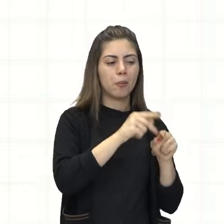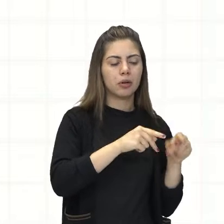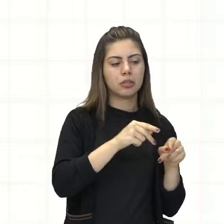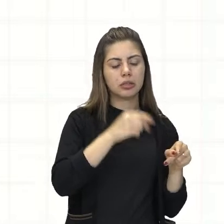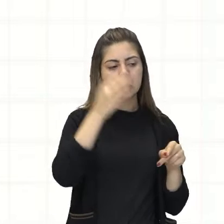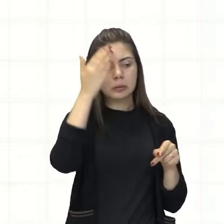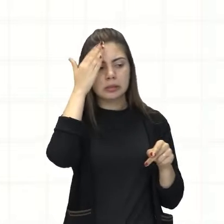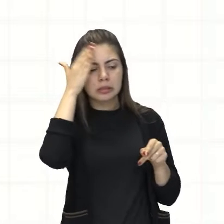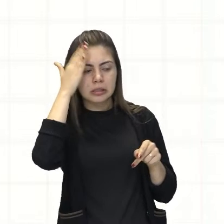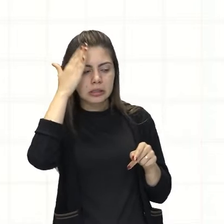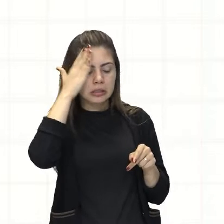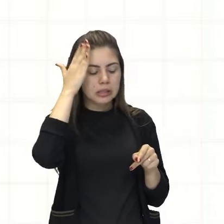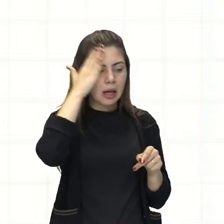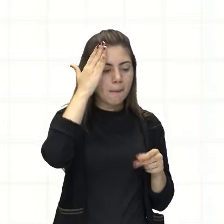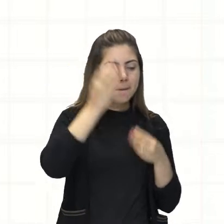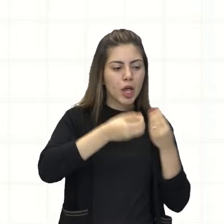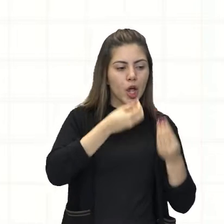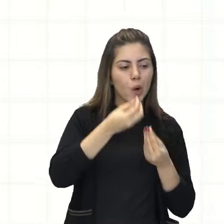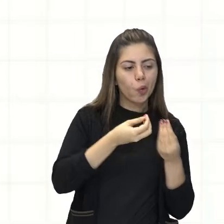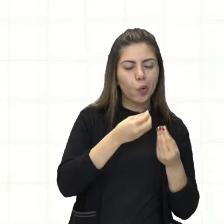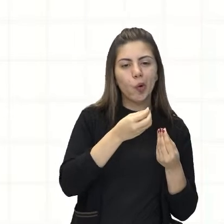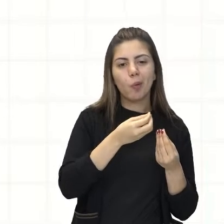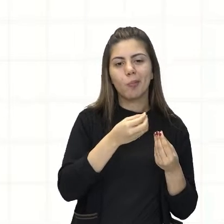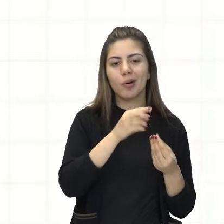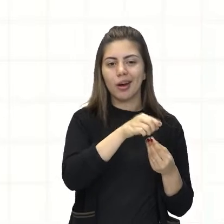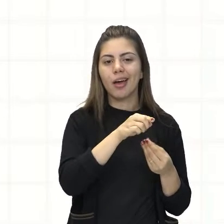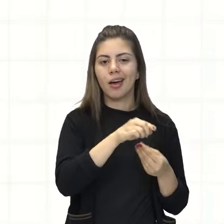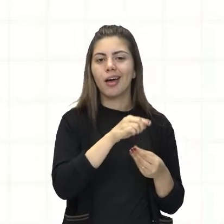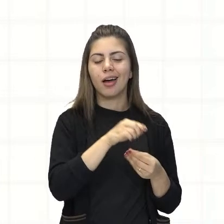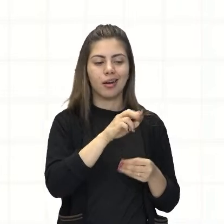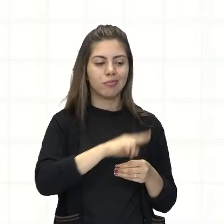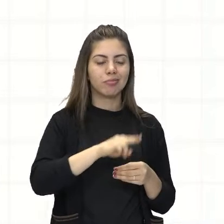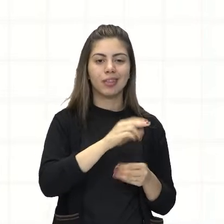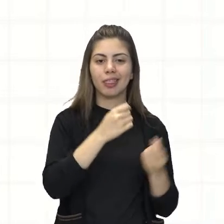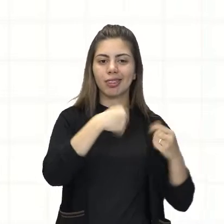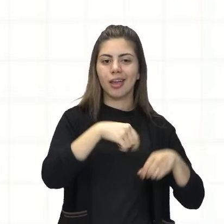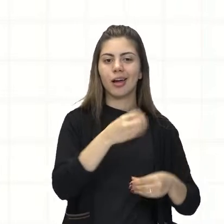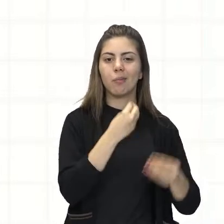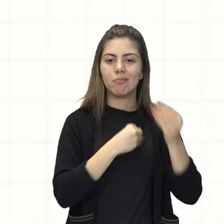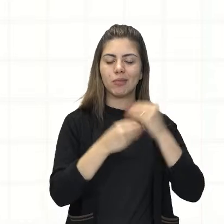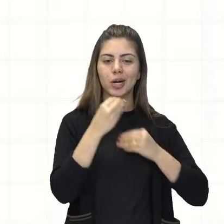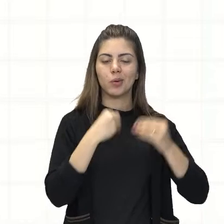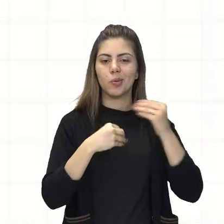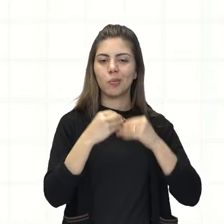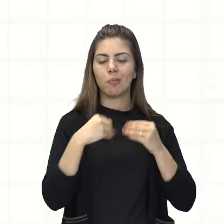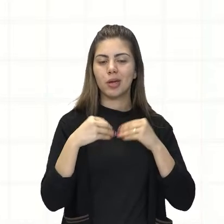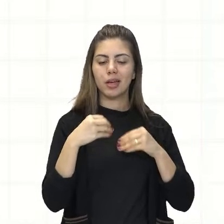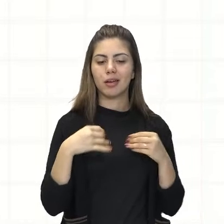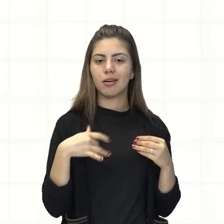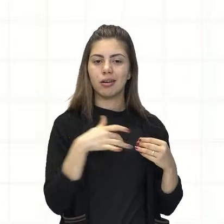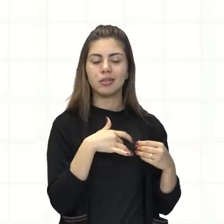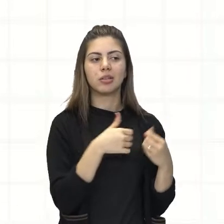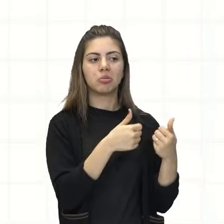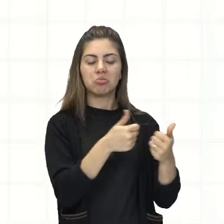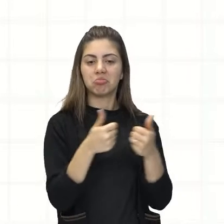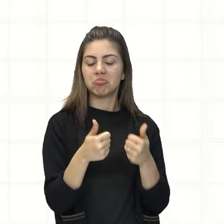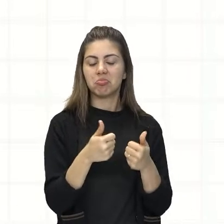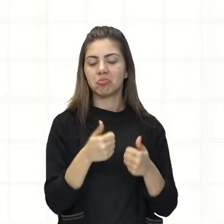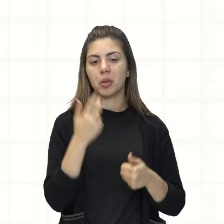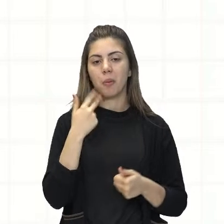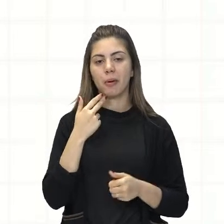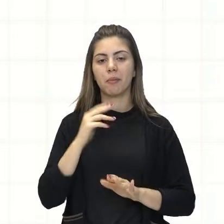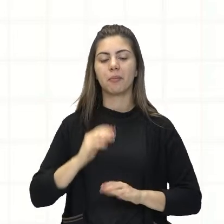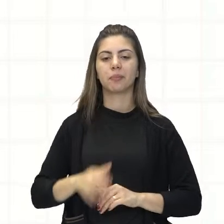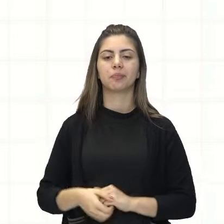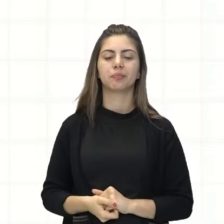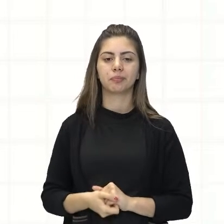dos povos indígenas vai fazer com que a mandioca se tornasse um produto para o consumo